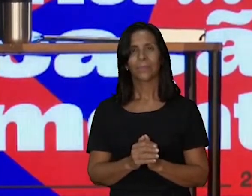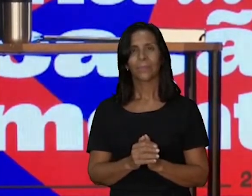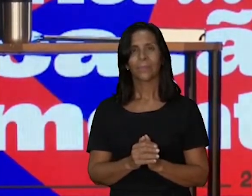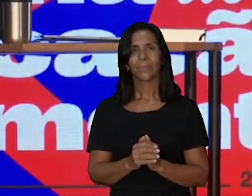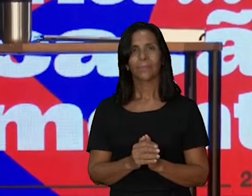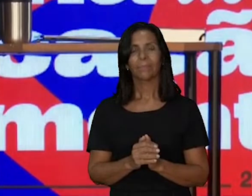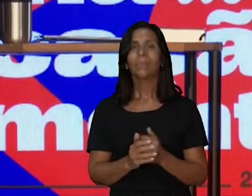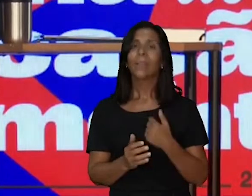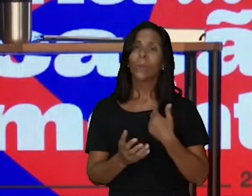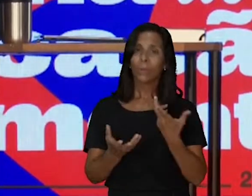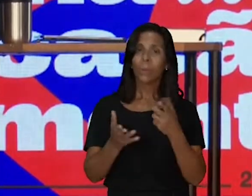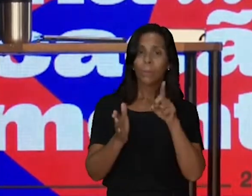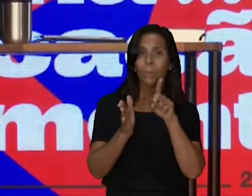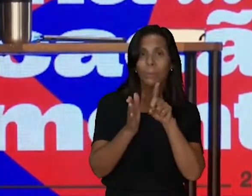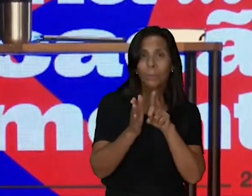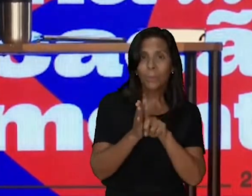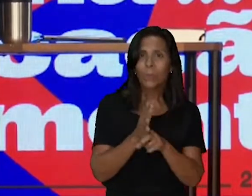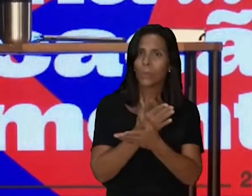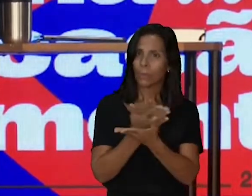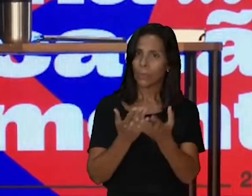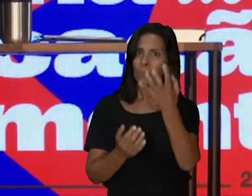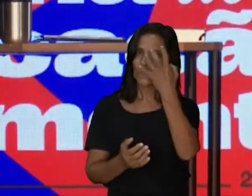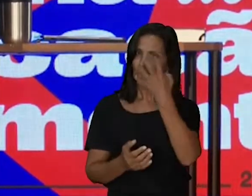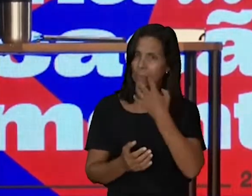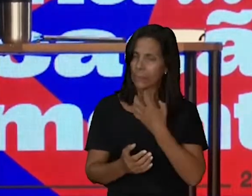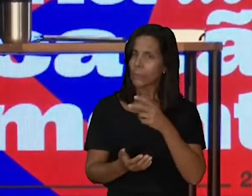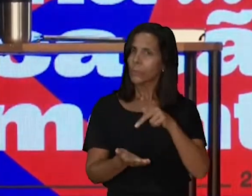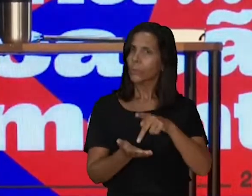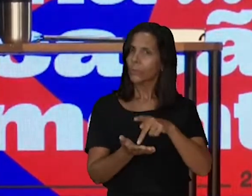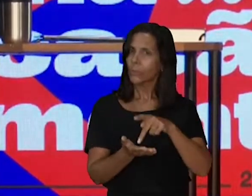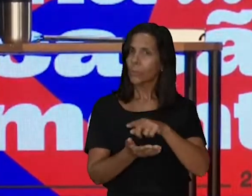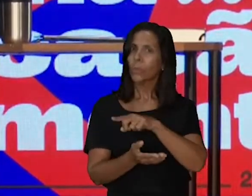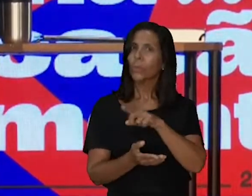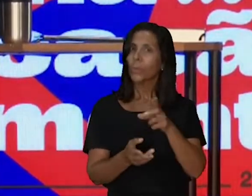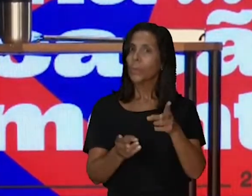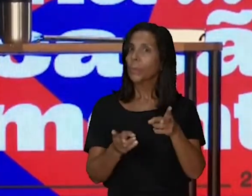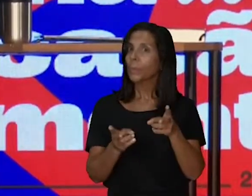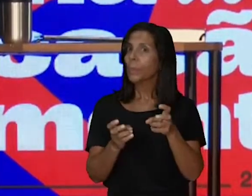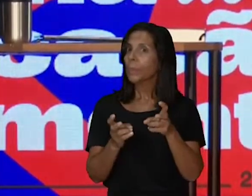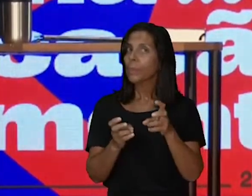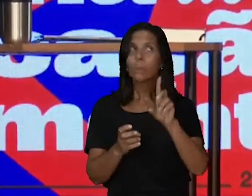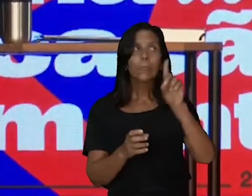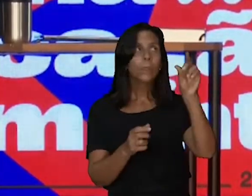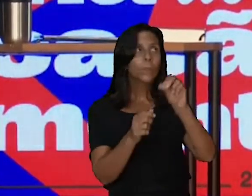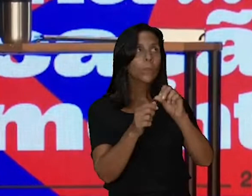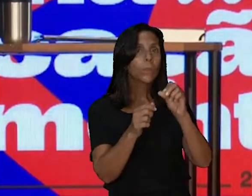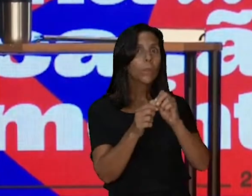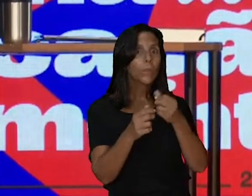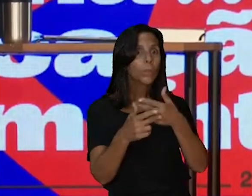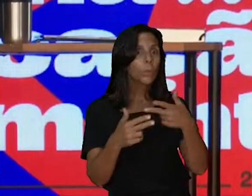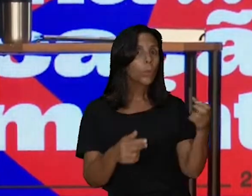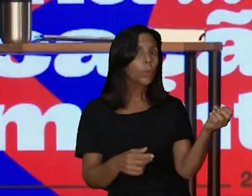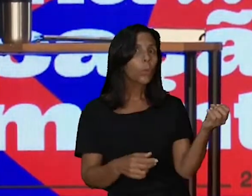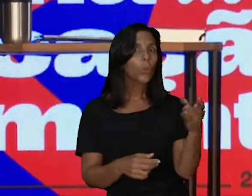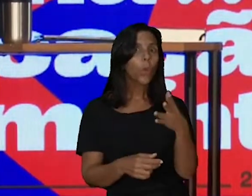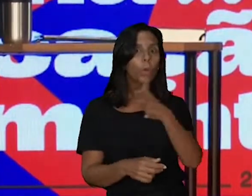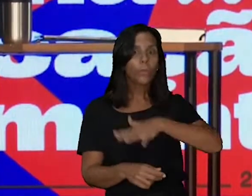Mas eu queria perguntar para você com sinceridade: você percebe que Deus está fazendo algo novo entre nós?